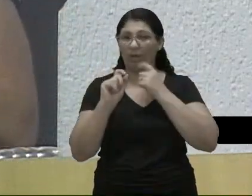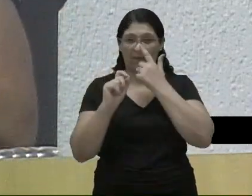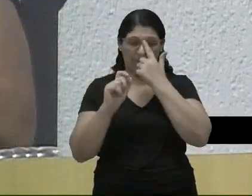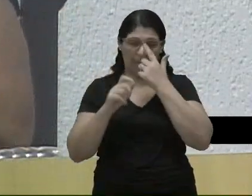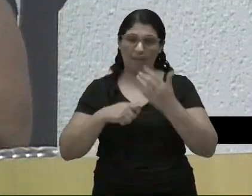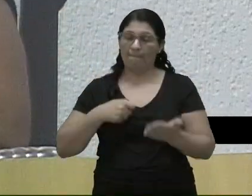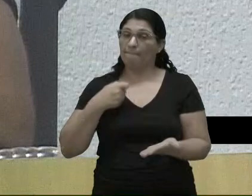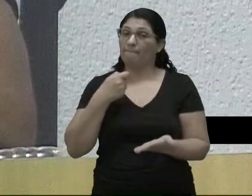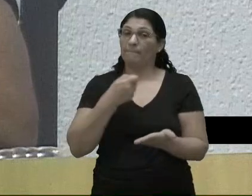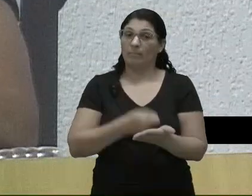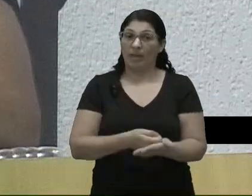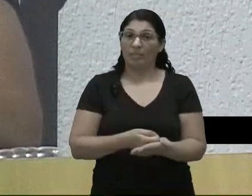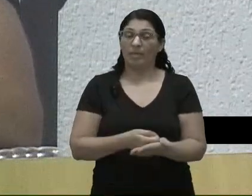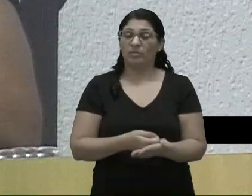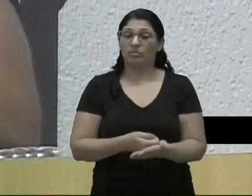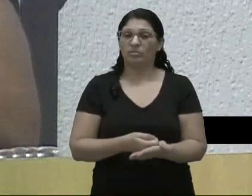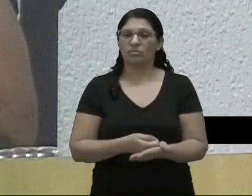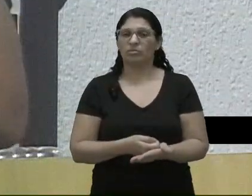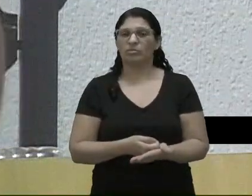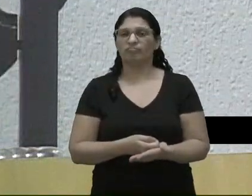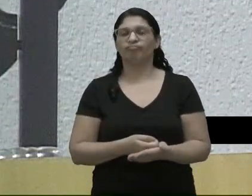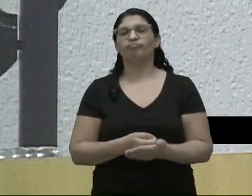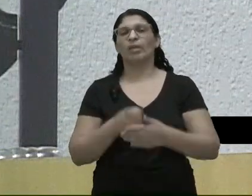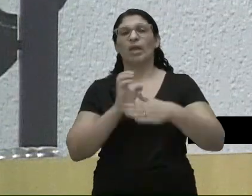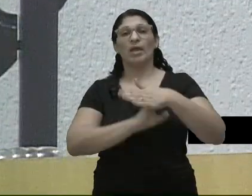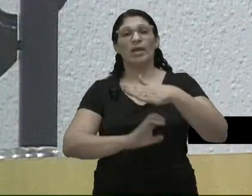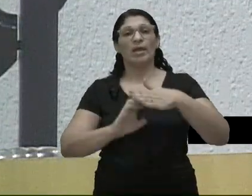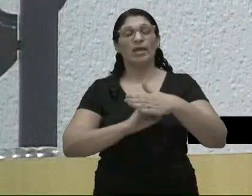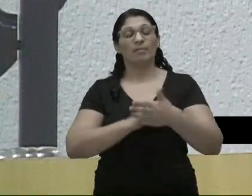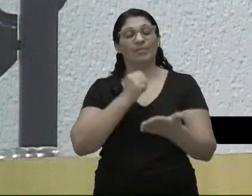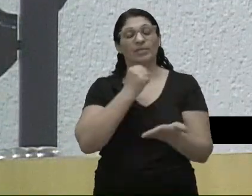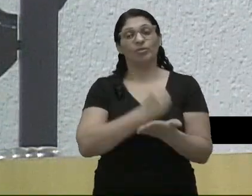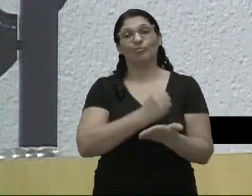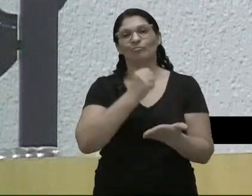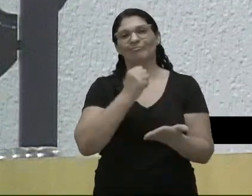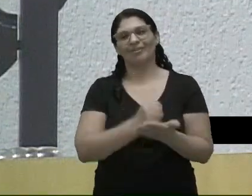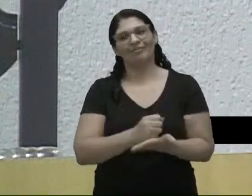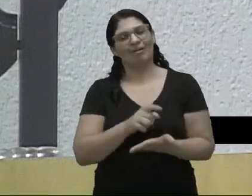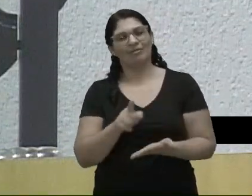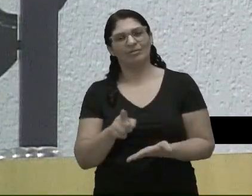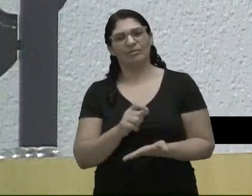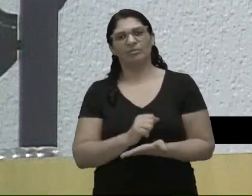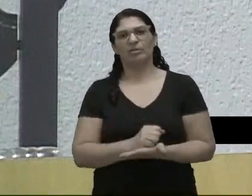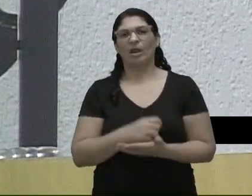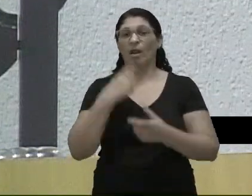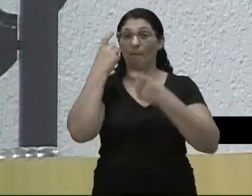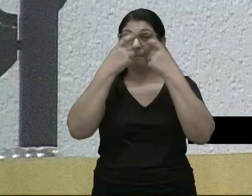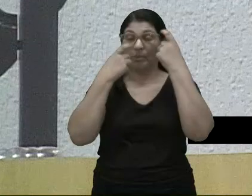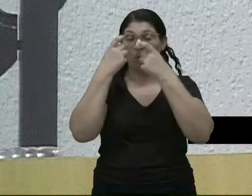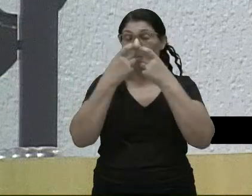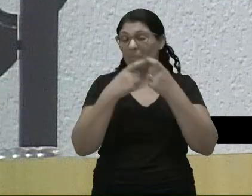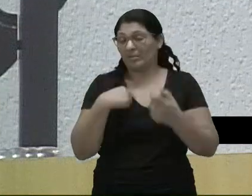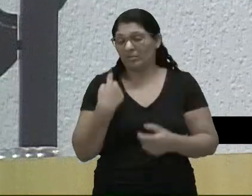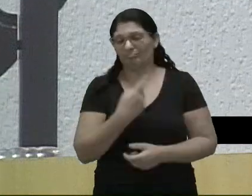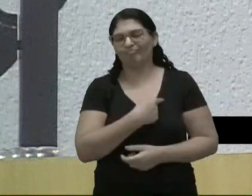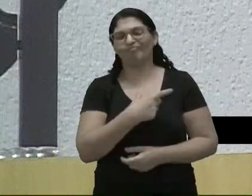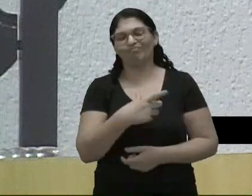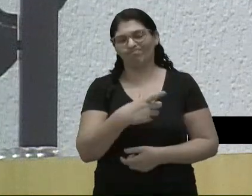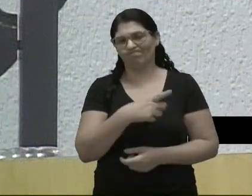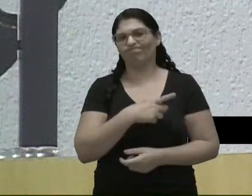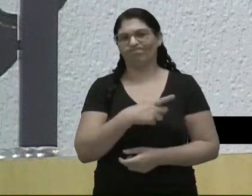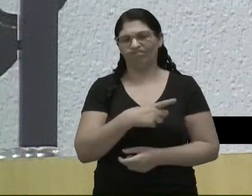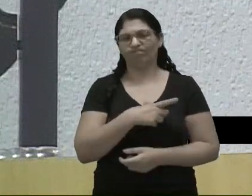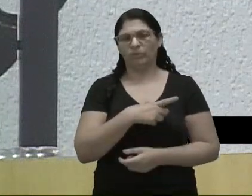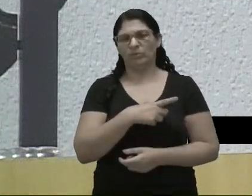pagamentos para empresas contratadas pelas Chavantes. Essa é uma preocupação muito grande que nós